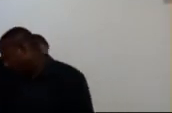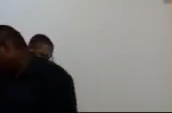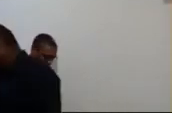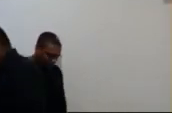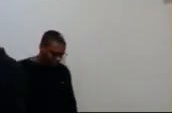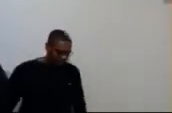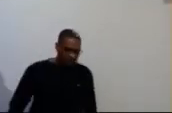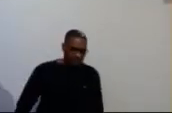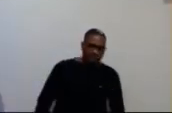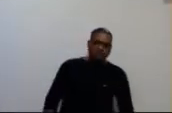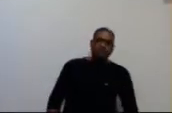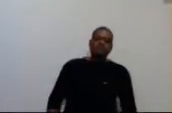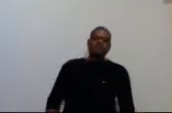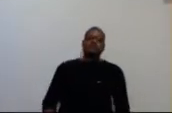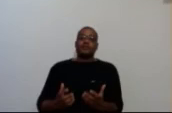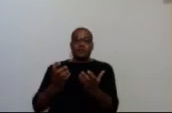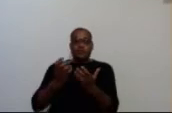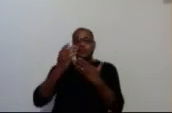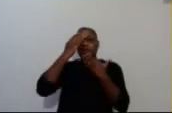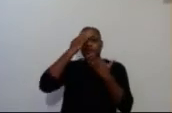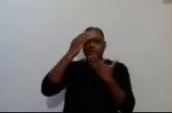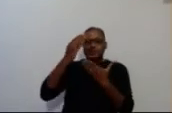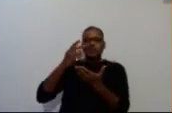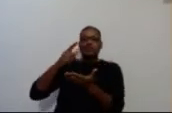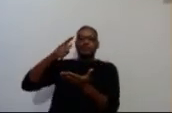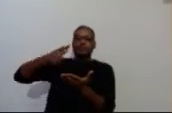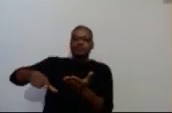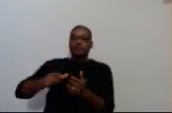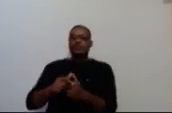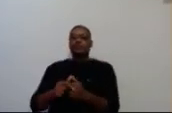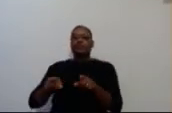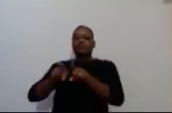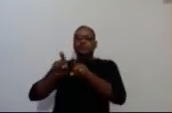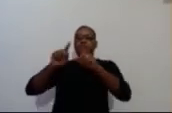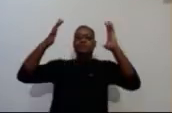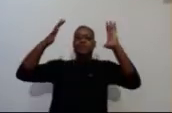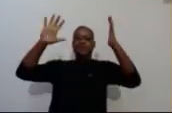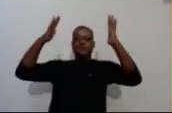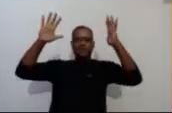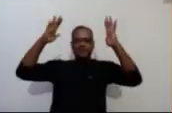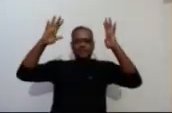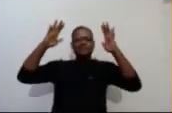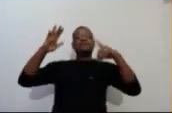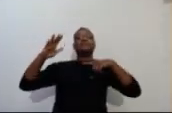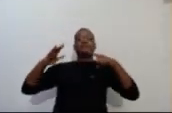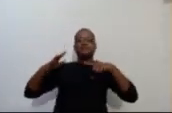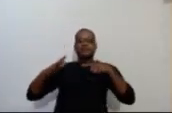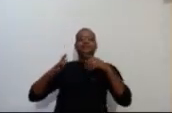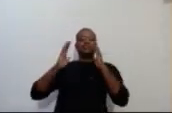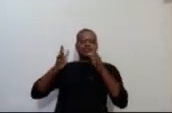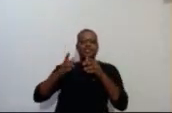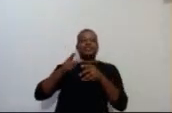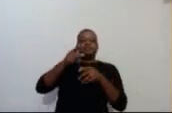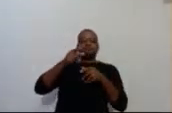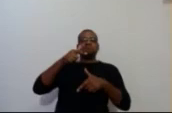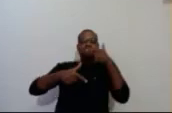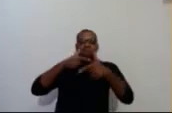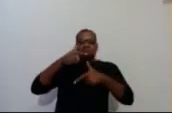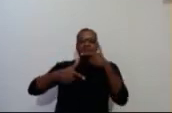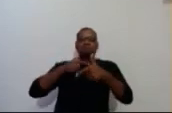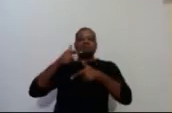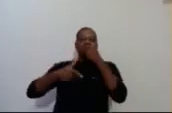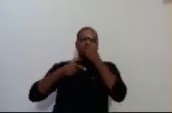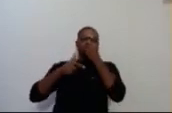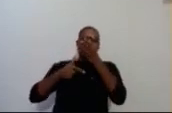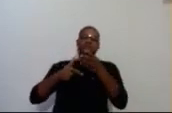parabenizar pela iniciativa, que eu sei que ela já tem algum tempo, né? É uma iniciativa muito, muito relevante